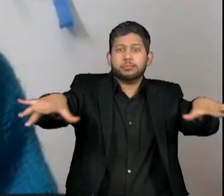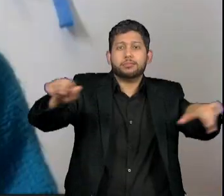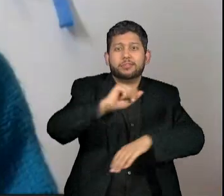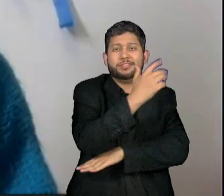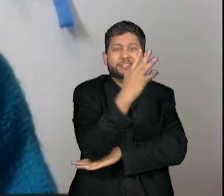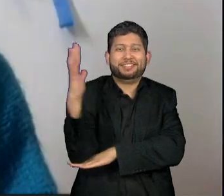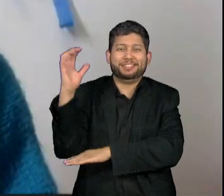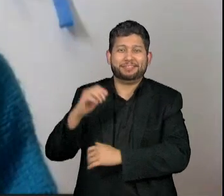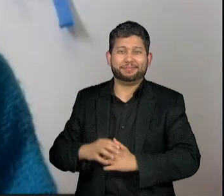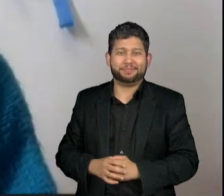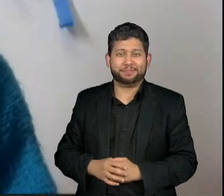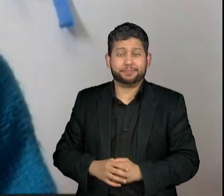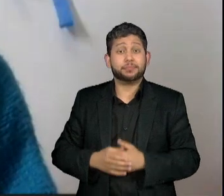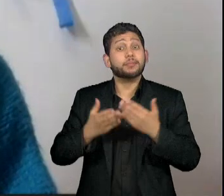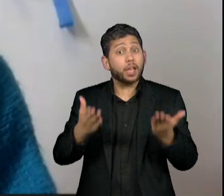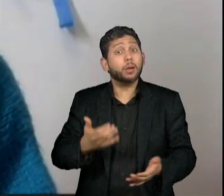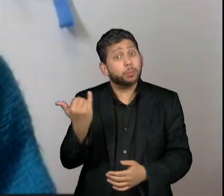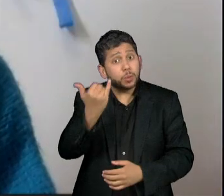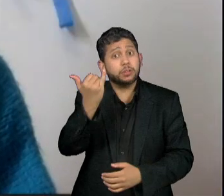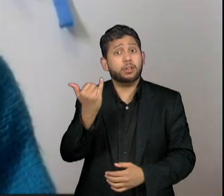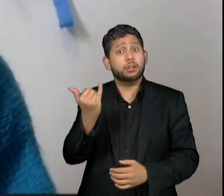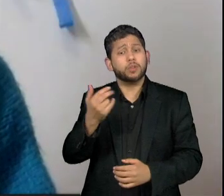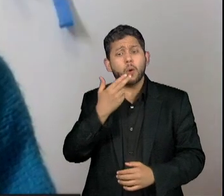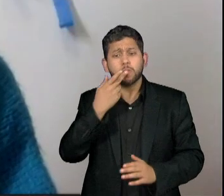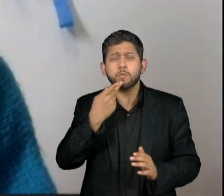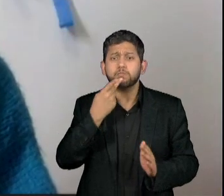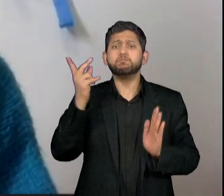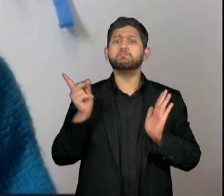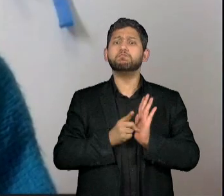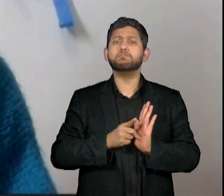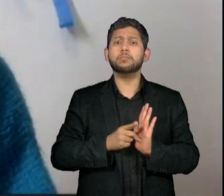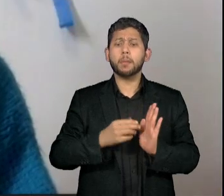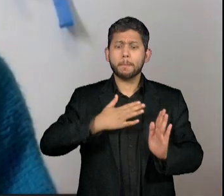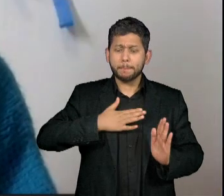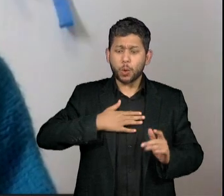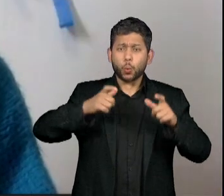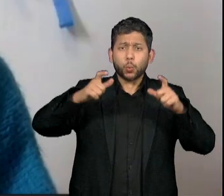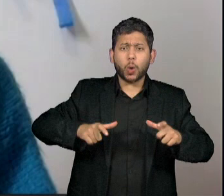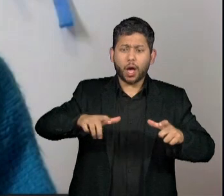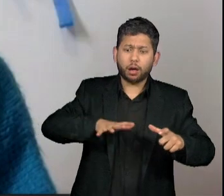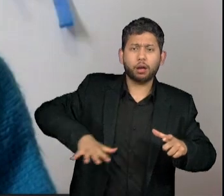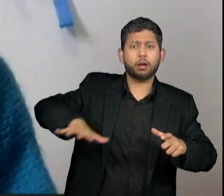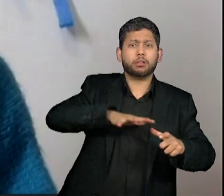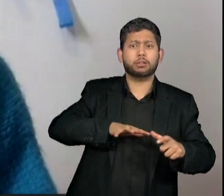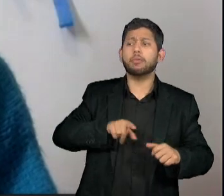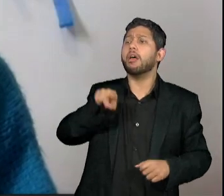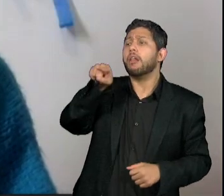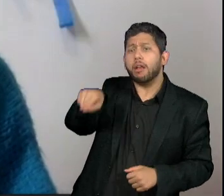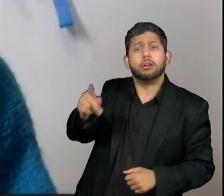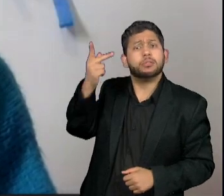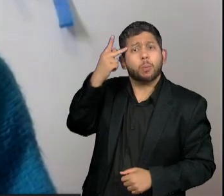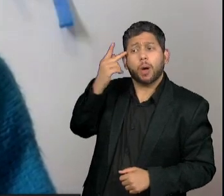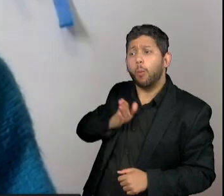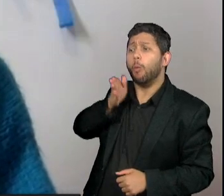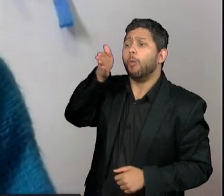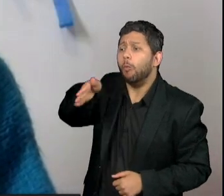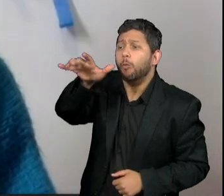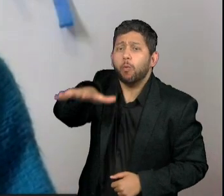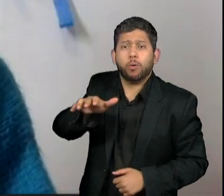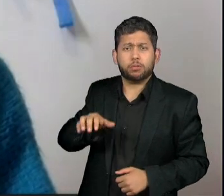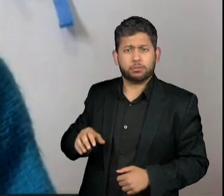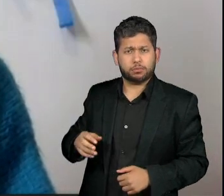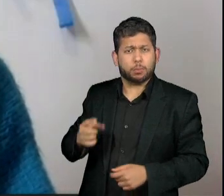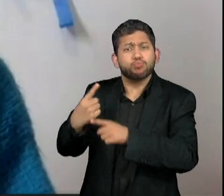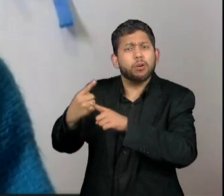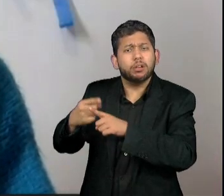A importância é essa, de afirmar um território, né? De você ir a São Paulo, afirmar que São Paulo é